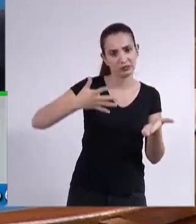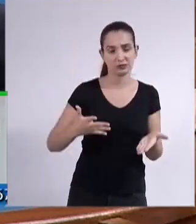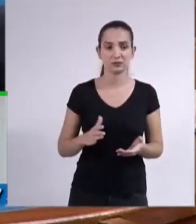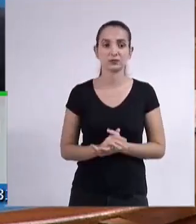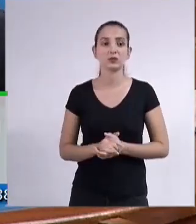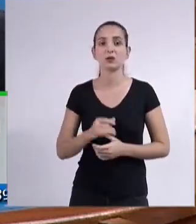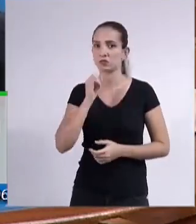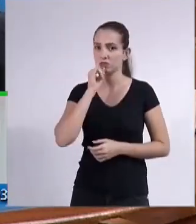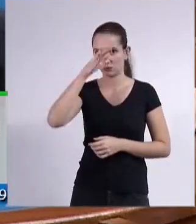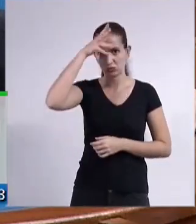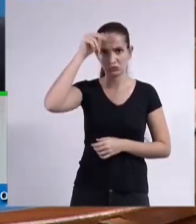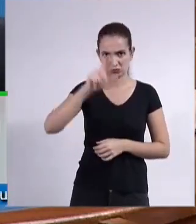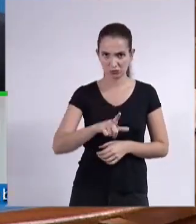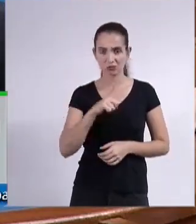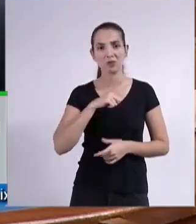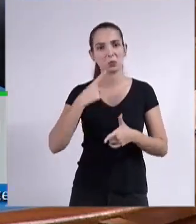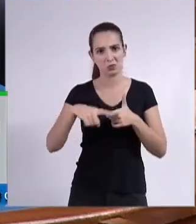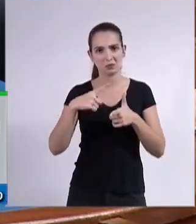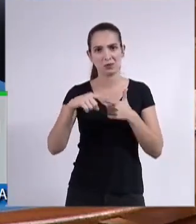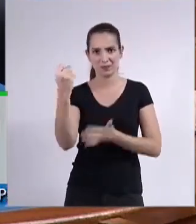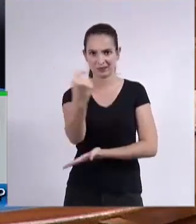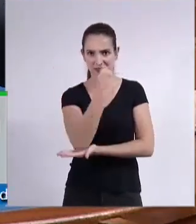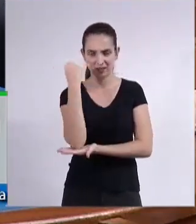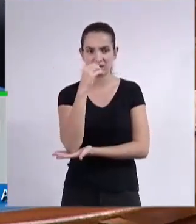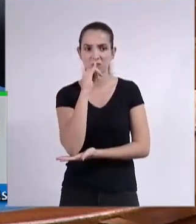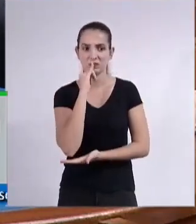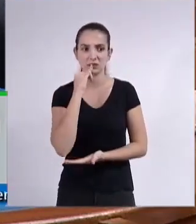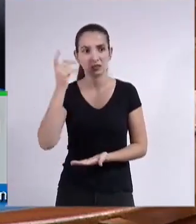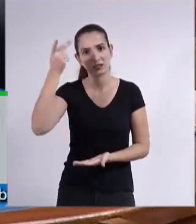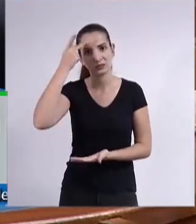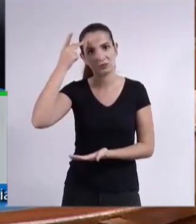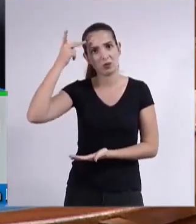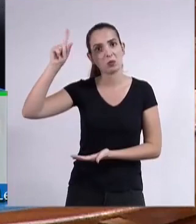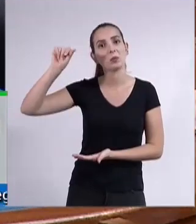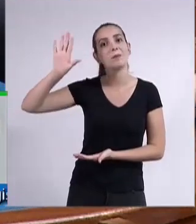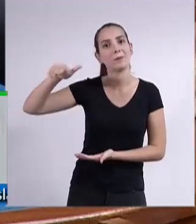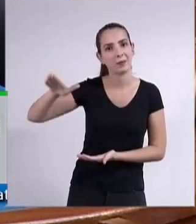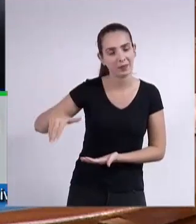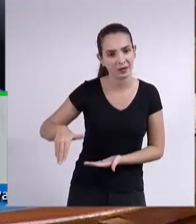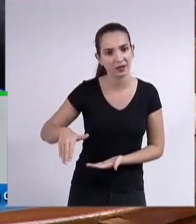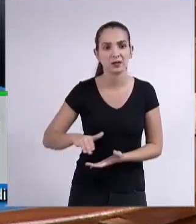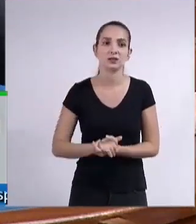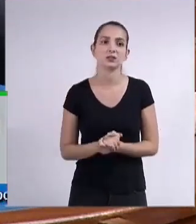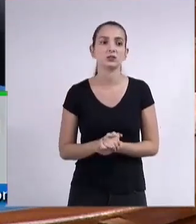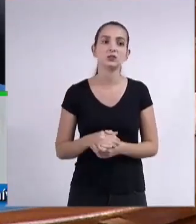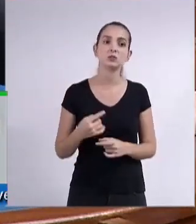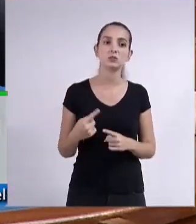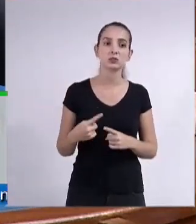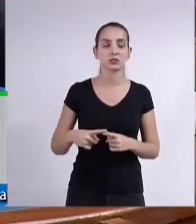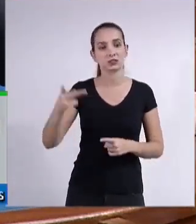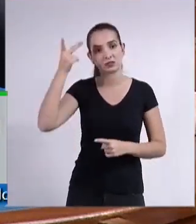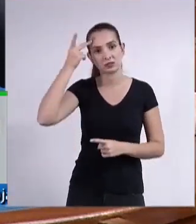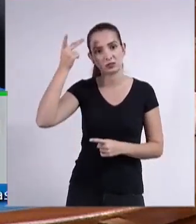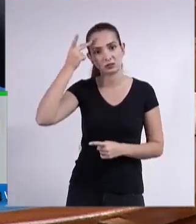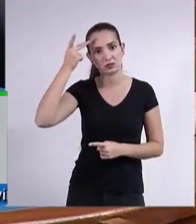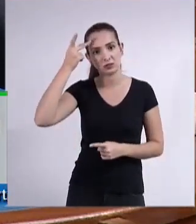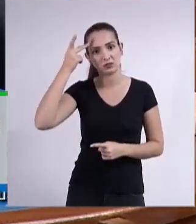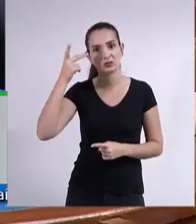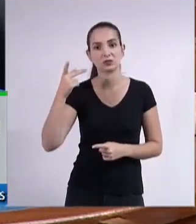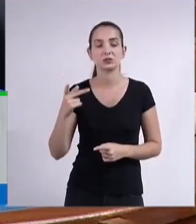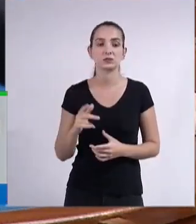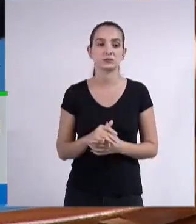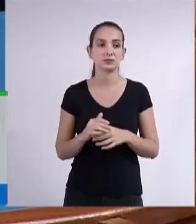um problema muito sério. As pessoas questionam, por exemplo, por que São Paulo a energia é muito mais barata? Porque São Paulo é um estado extremamente